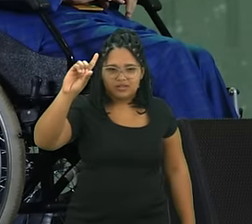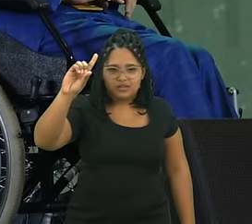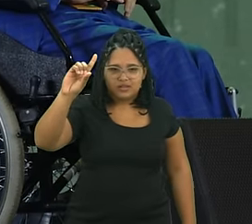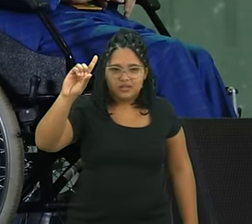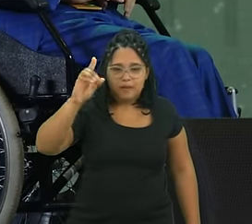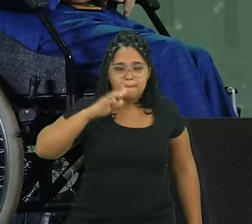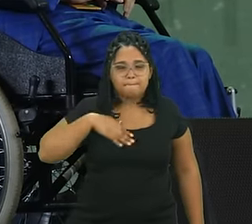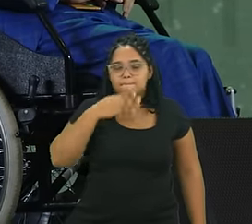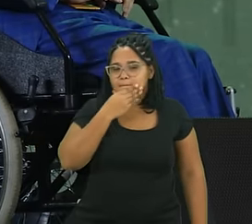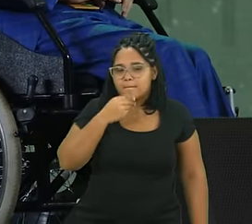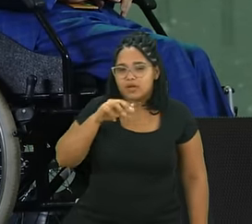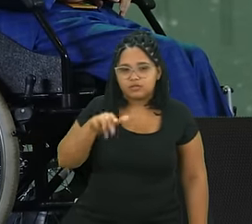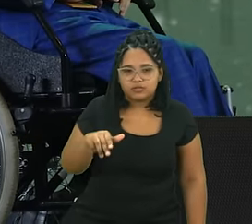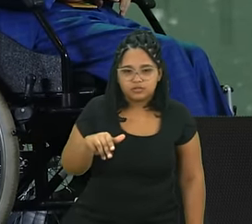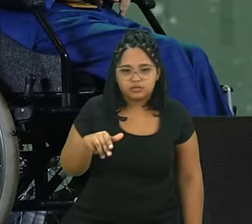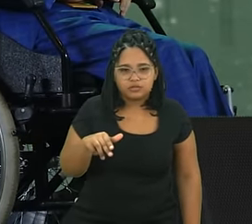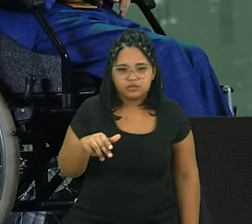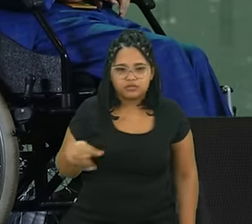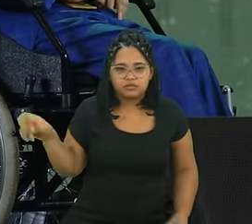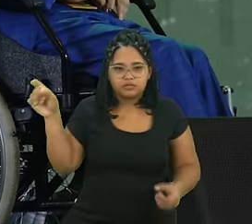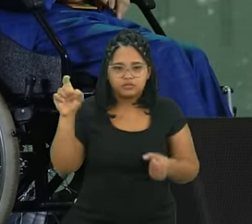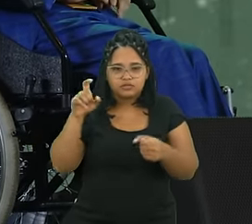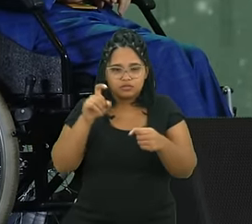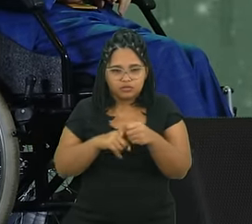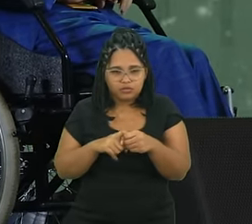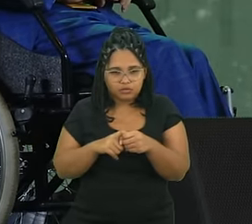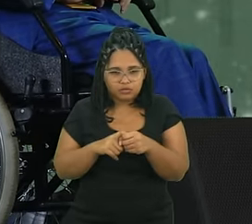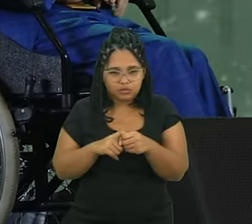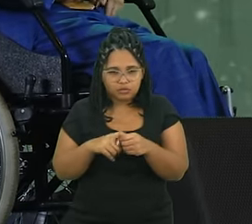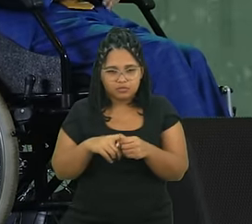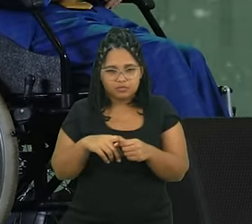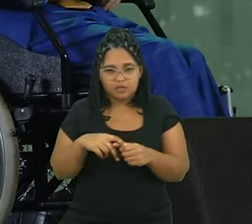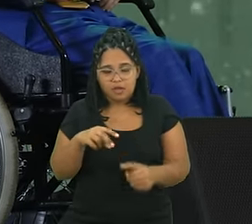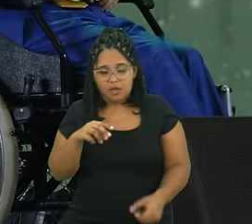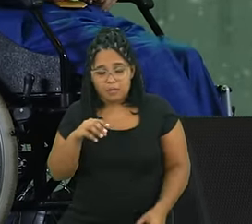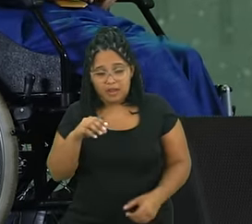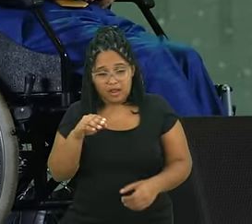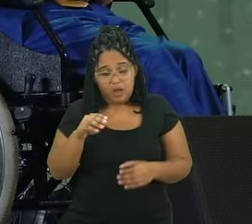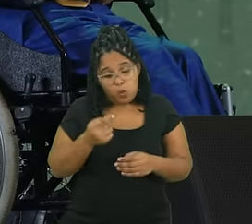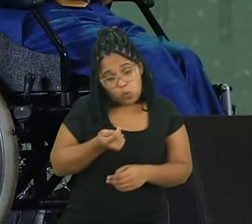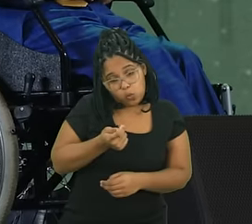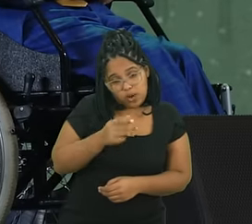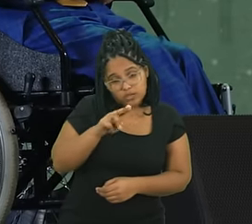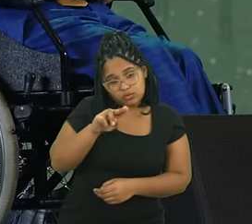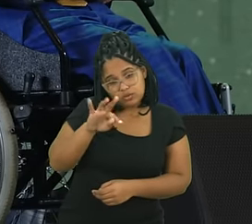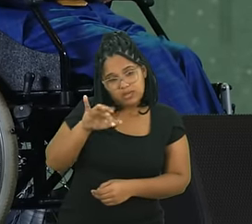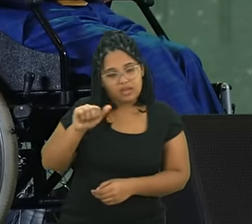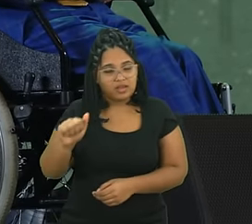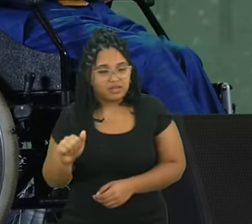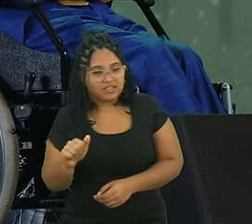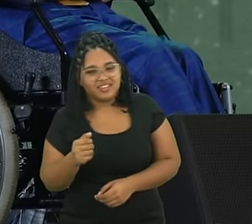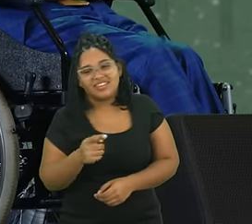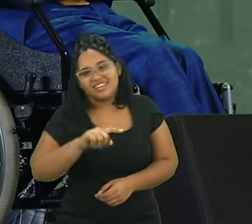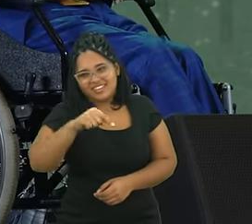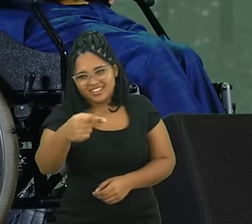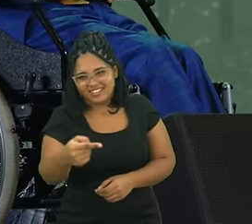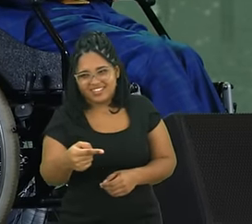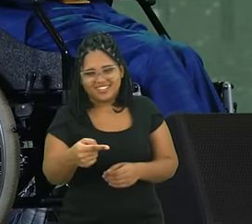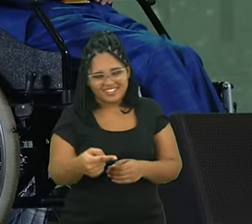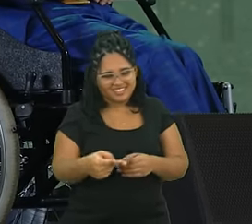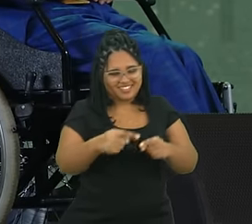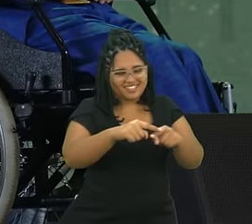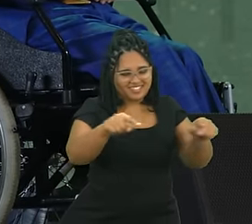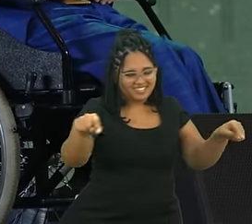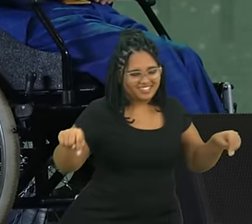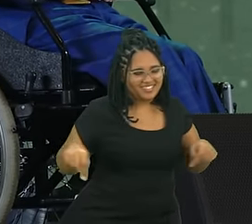Meu esposo voltou, foi para a semi-UTI, depois foi para o quarto. E ele continuou nisso, irmãos. Saía do